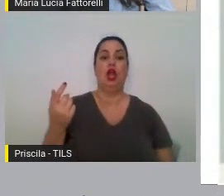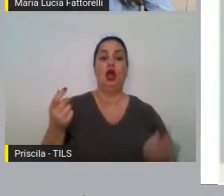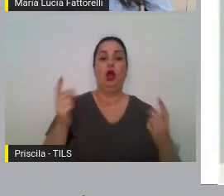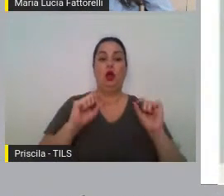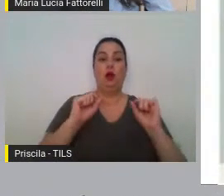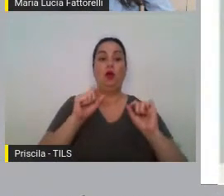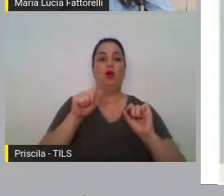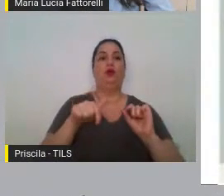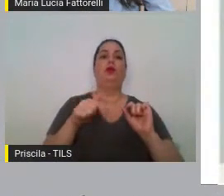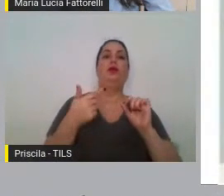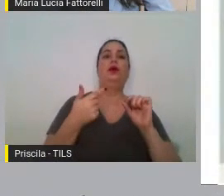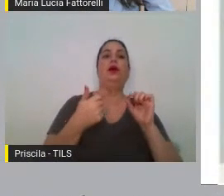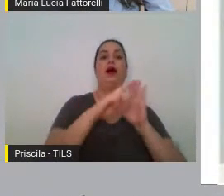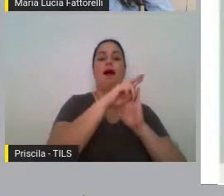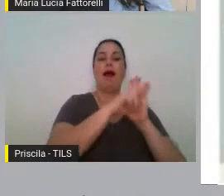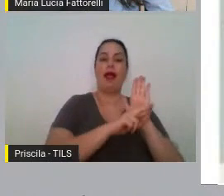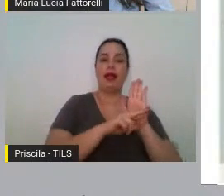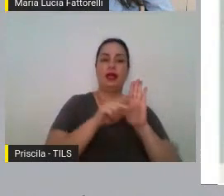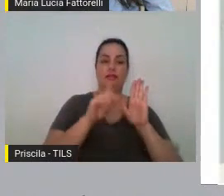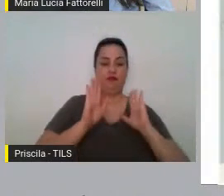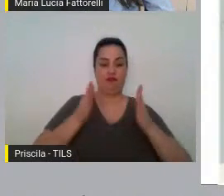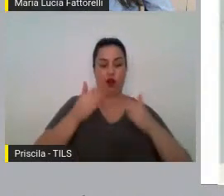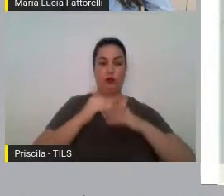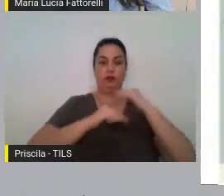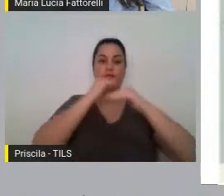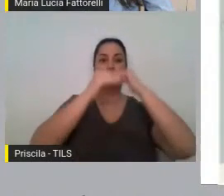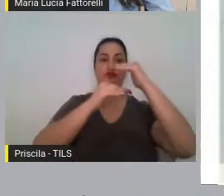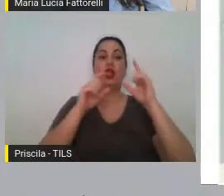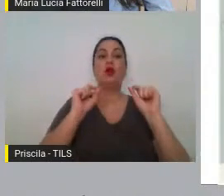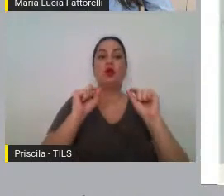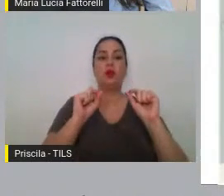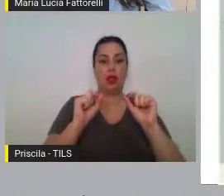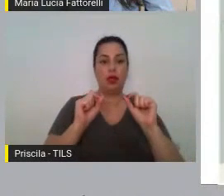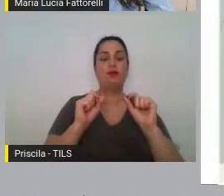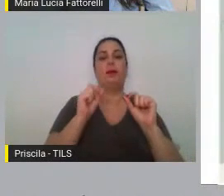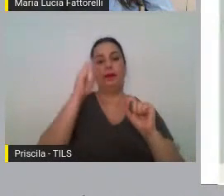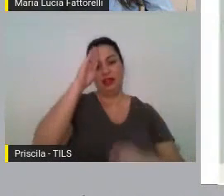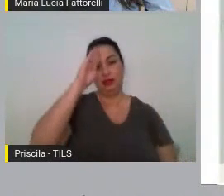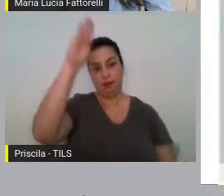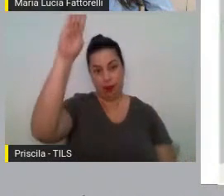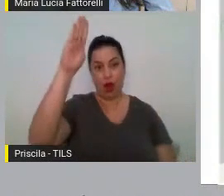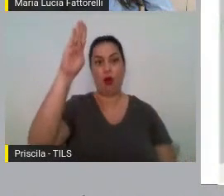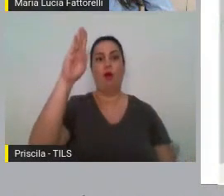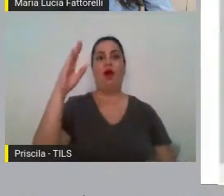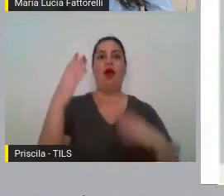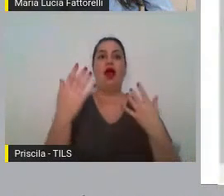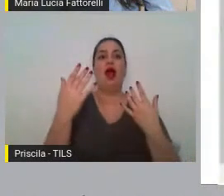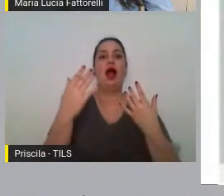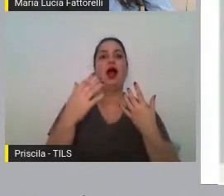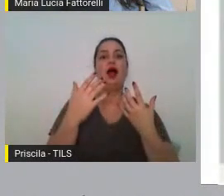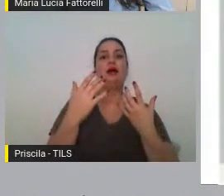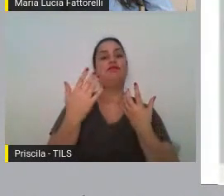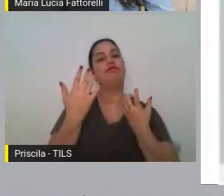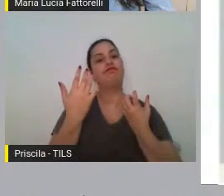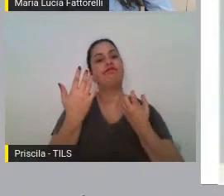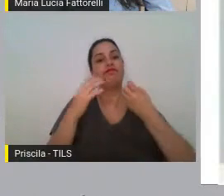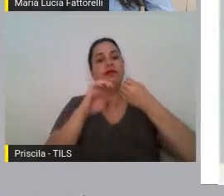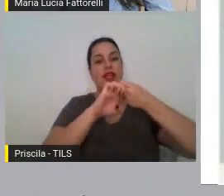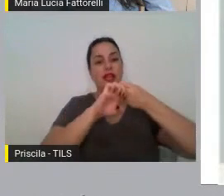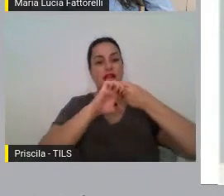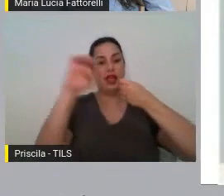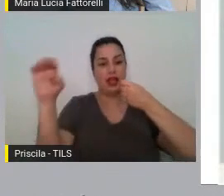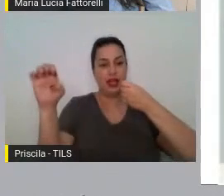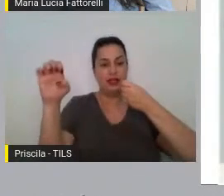um modelo de desenvolvimento voltado para a exportação. Só que foi criada a Lei Candir. E a Lei Candir é aquela que desonera